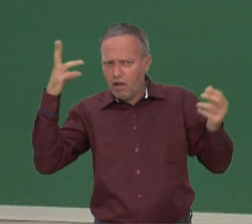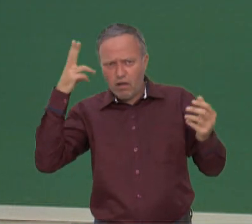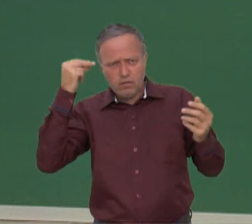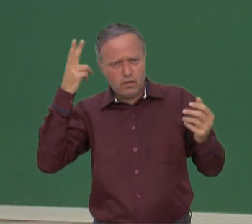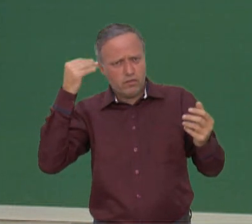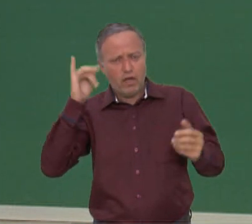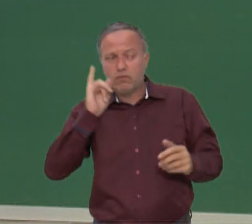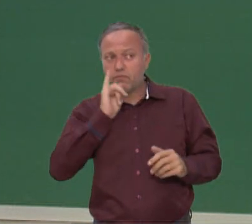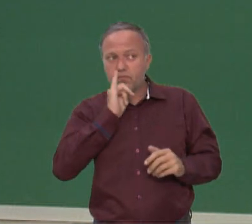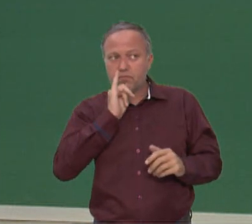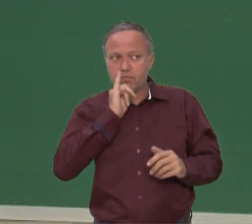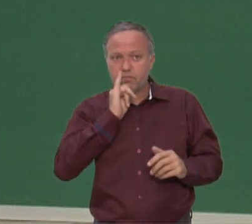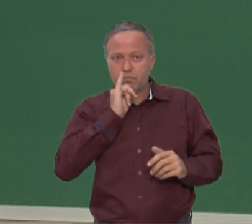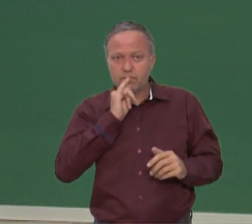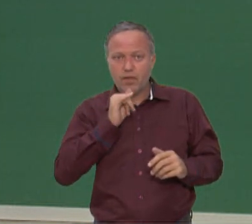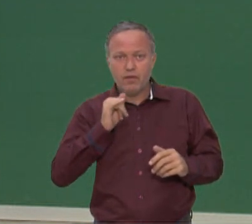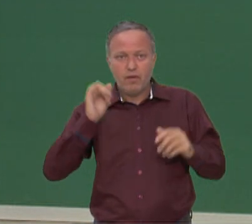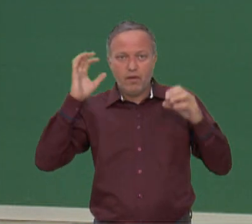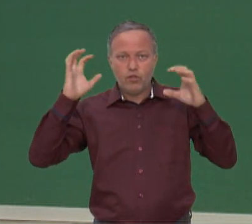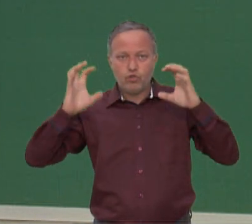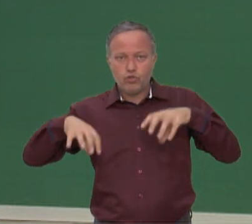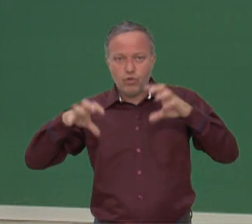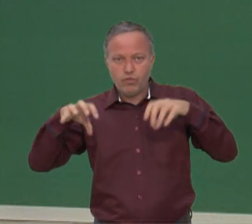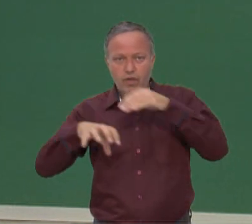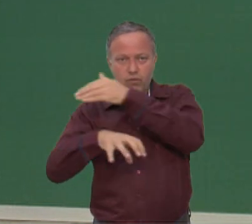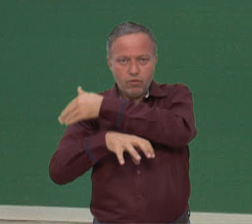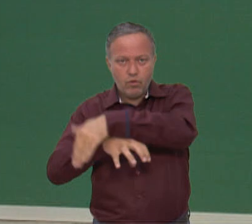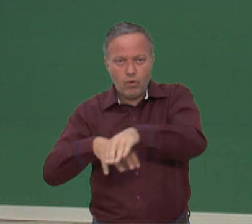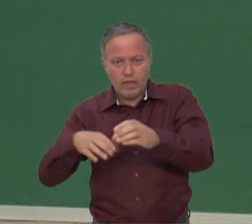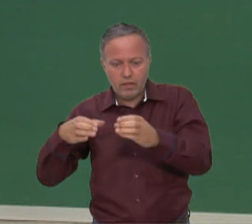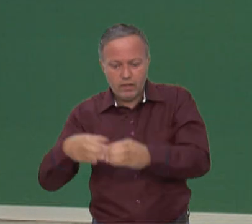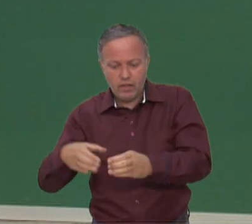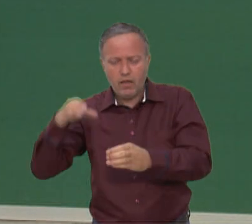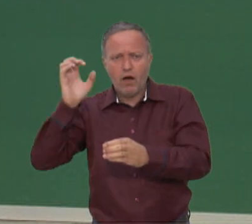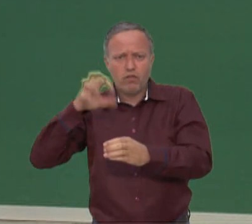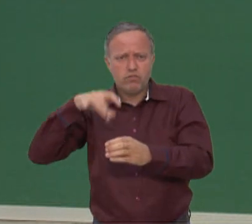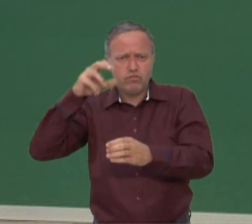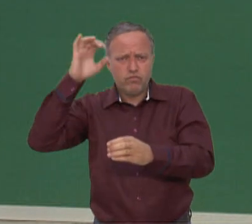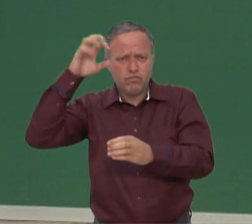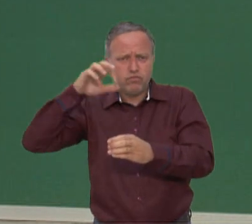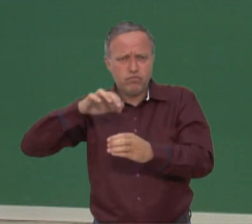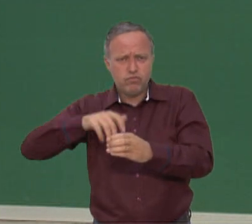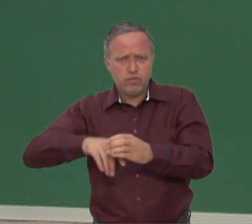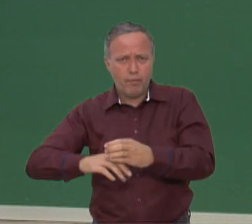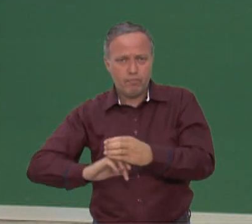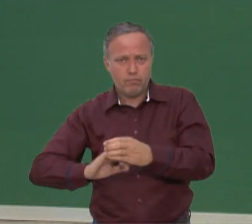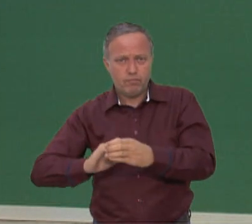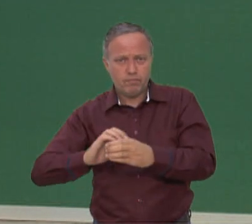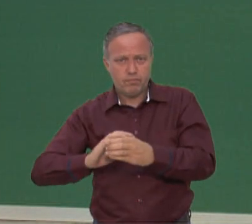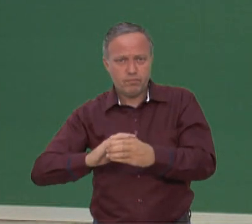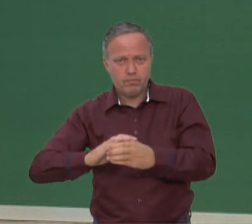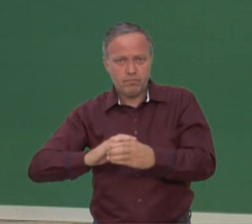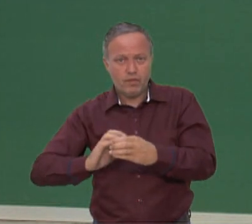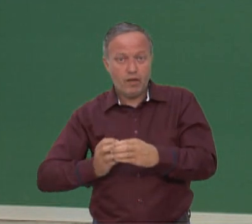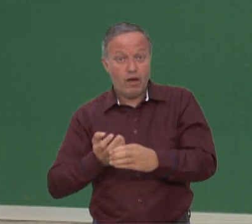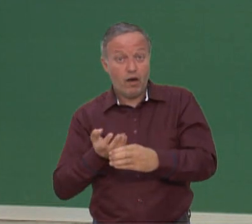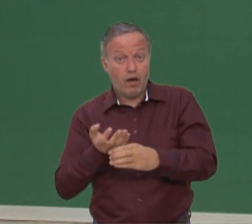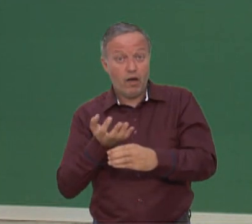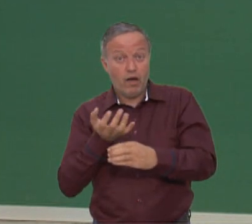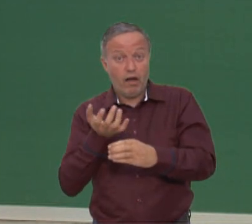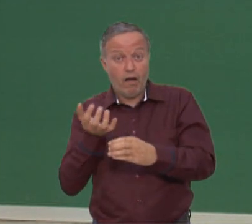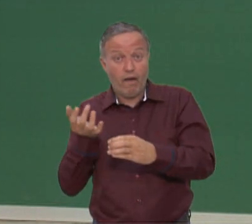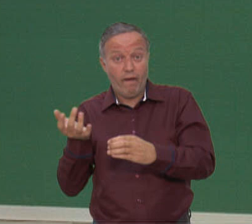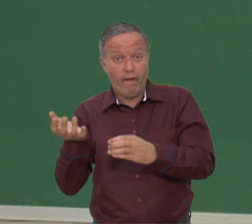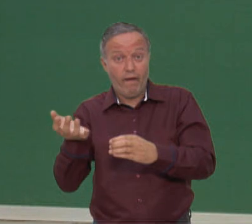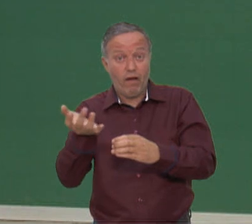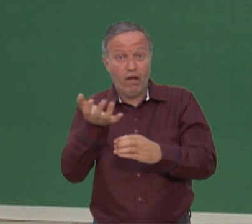Por exemplo, uma poça d'água vai vaporizar com o passar dos dias. Uma segunda situação vem da ebulição, quando